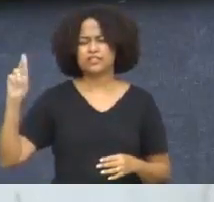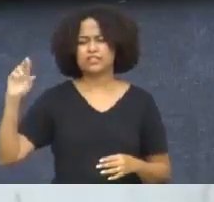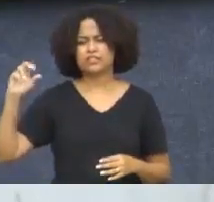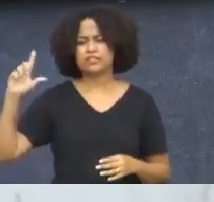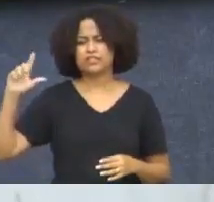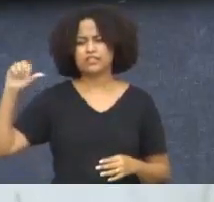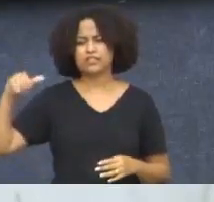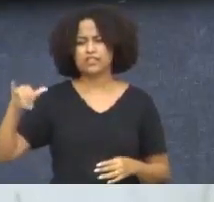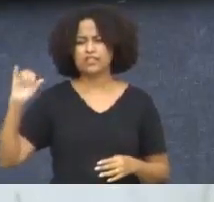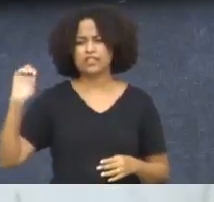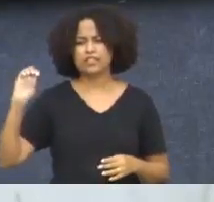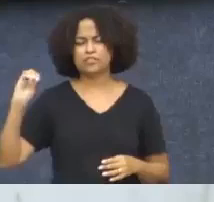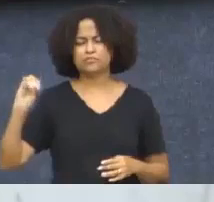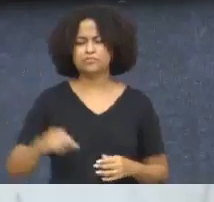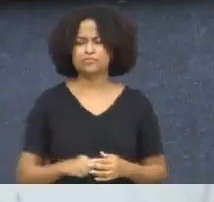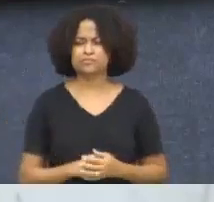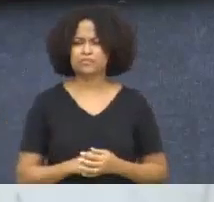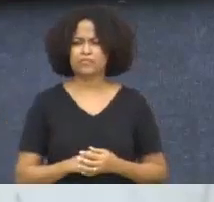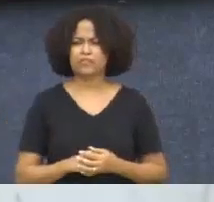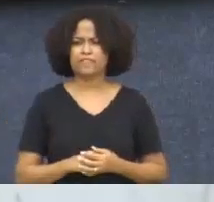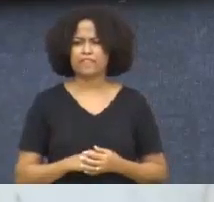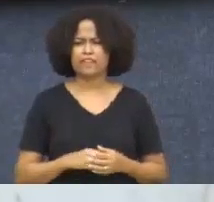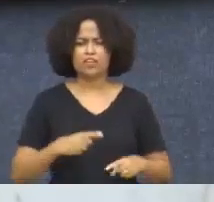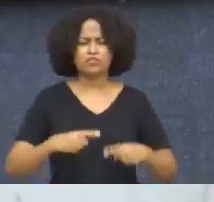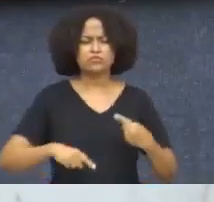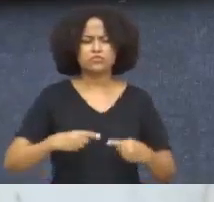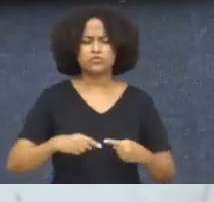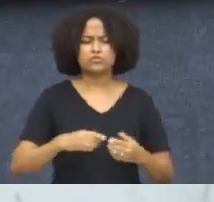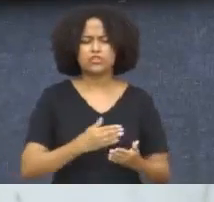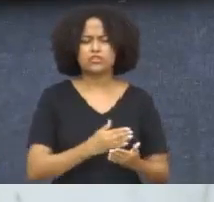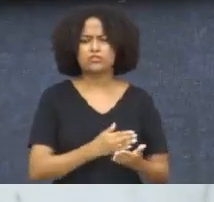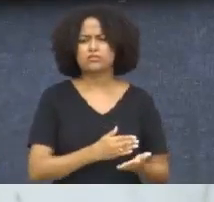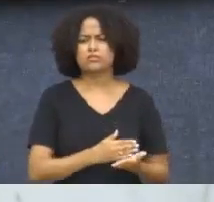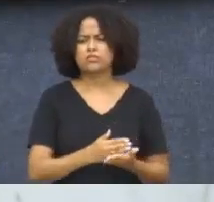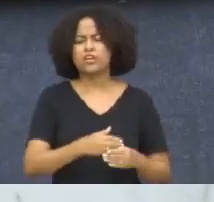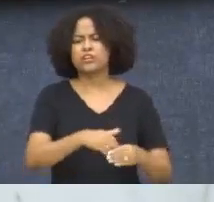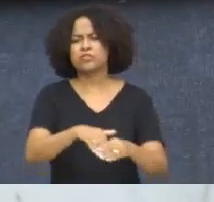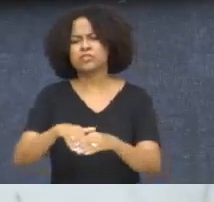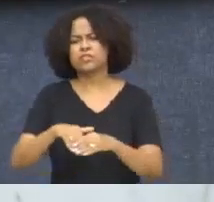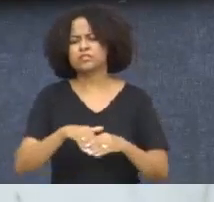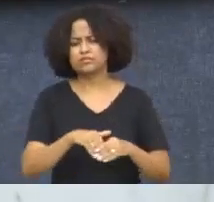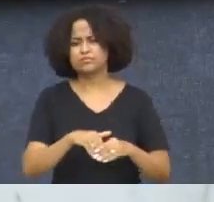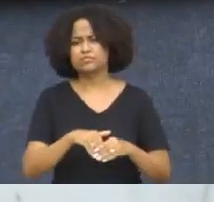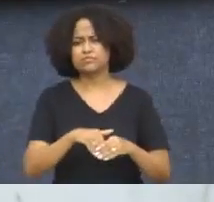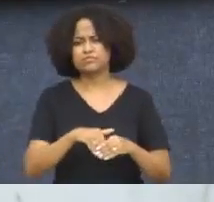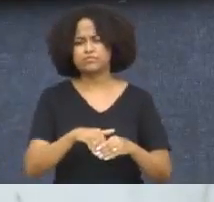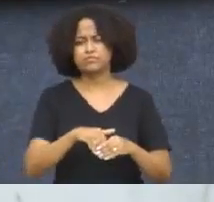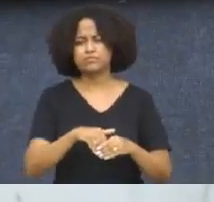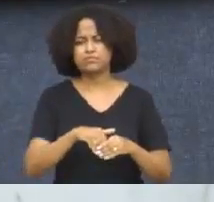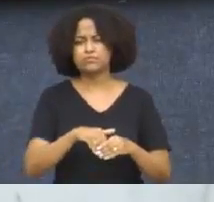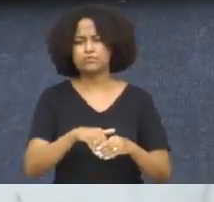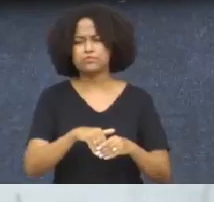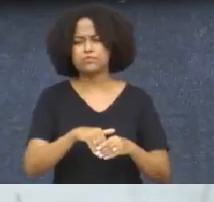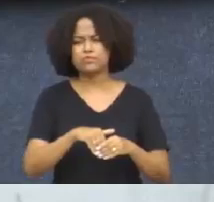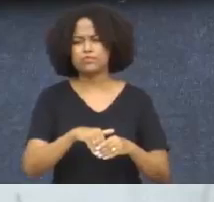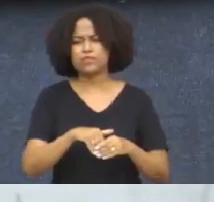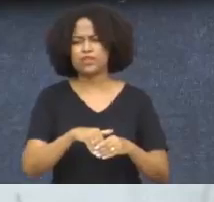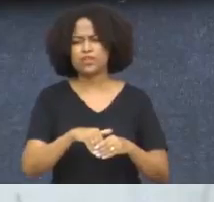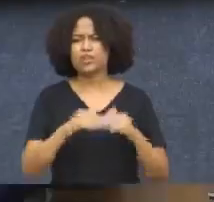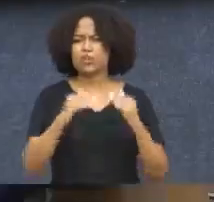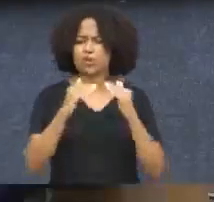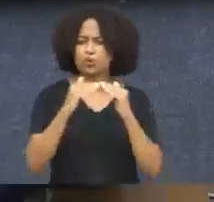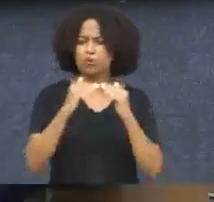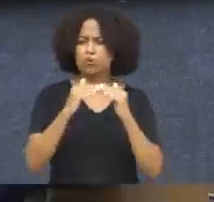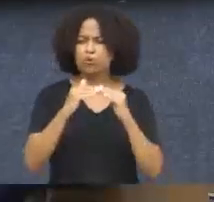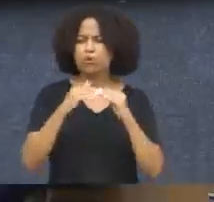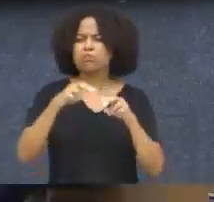Em discussão, em votação. Senhoras vereadoras, senhores vereadores, estamos em processo de votação. Os favoráveis